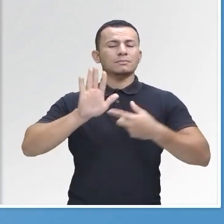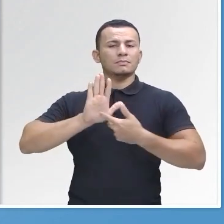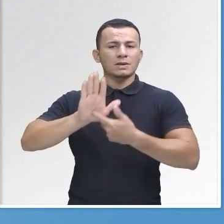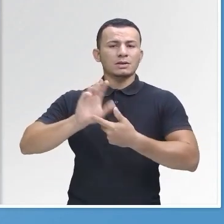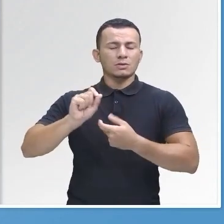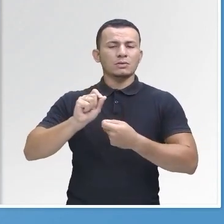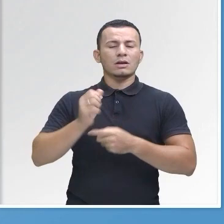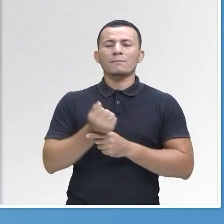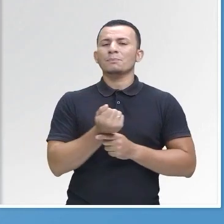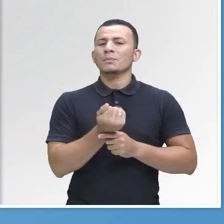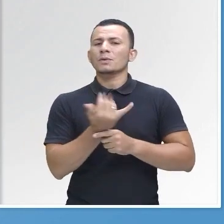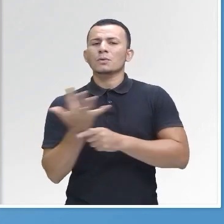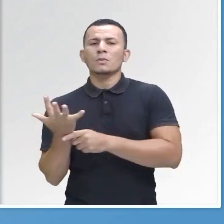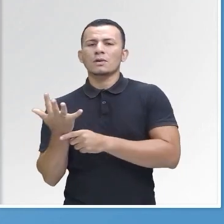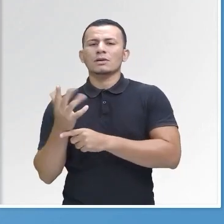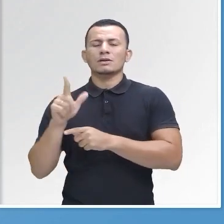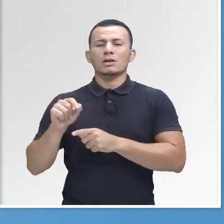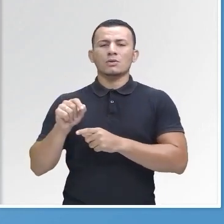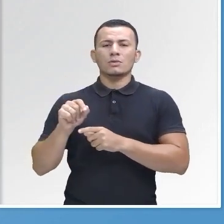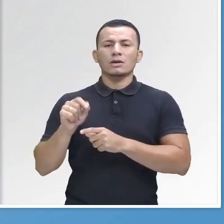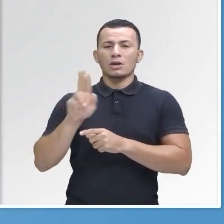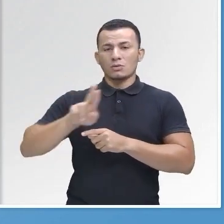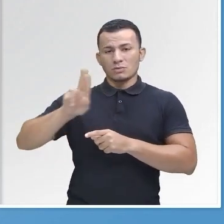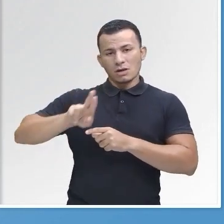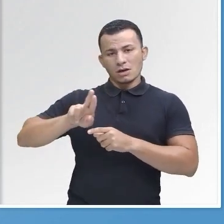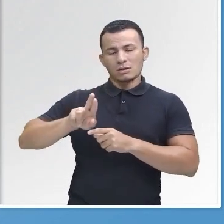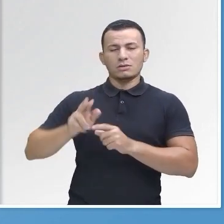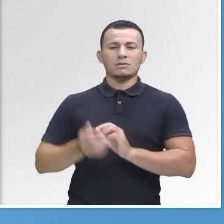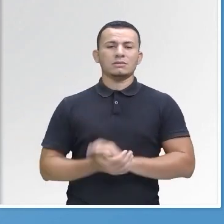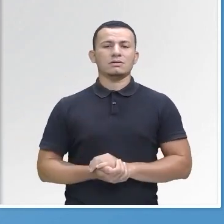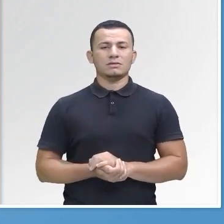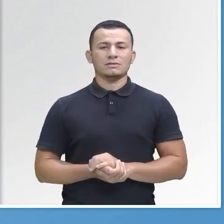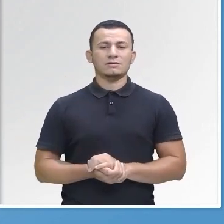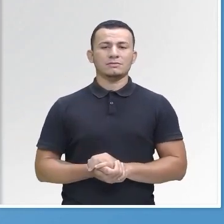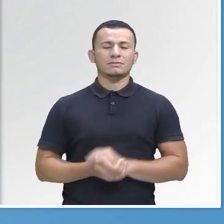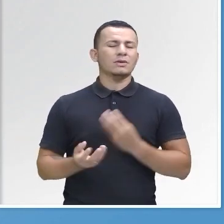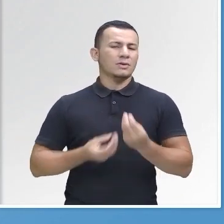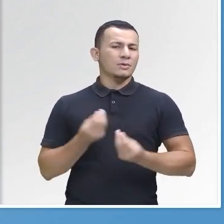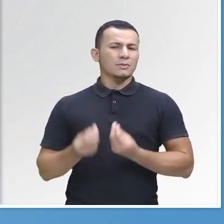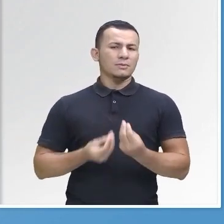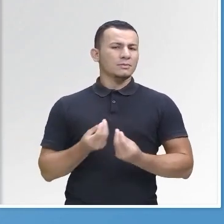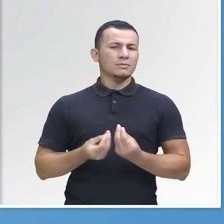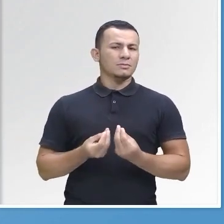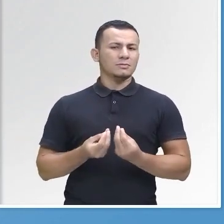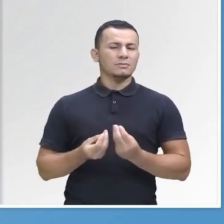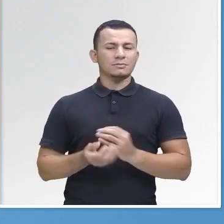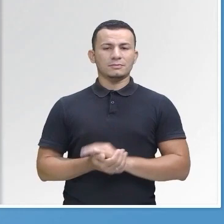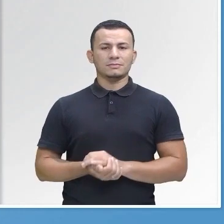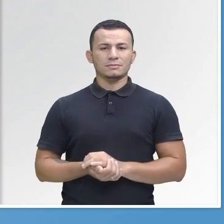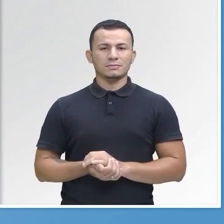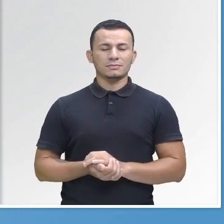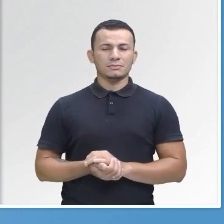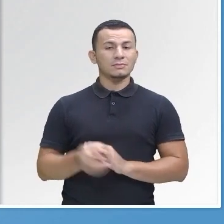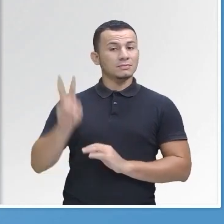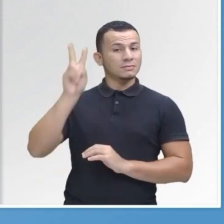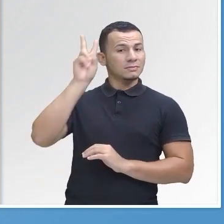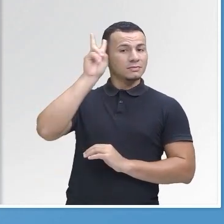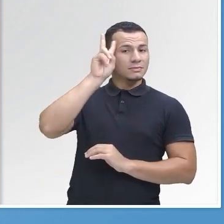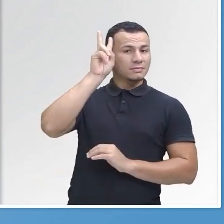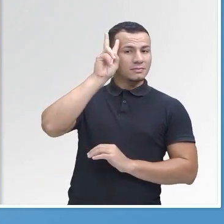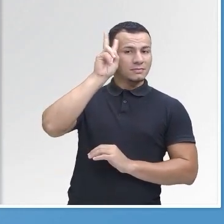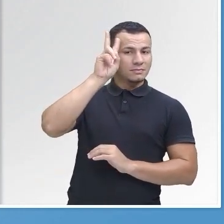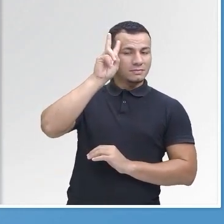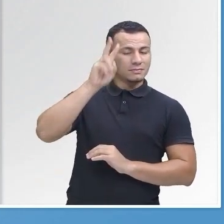quantas partes do todo foram usadas. Como é que eu vejo isso, professor? Só lembrando que é o